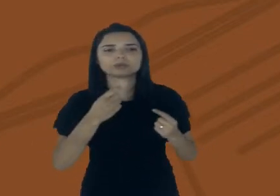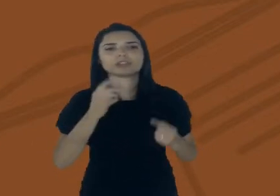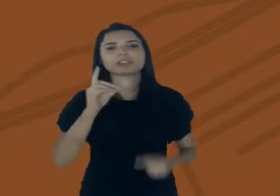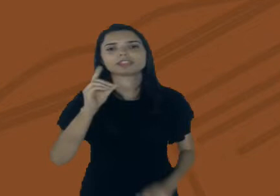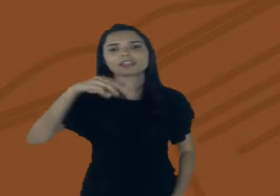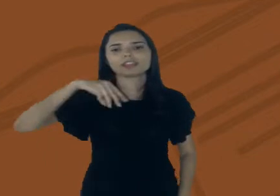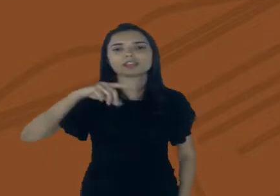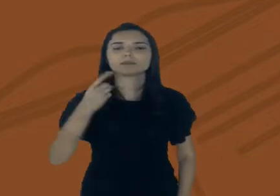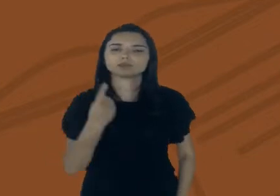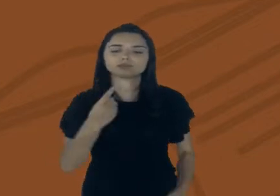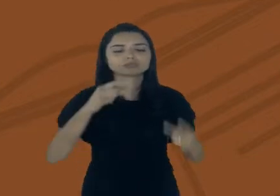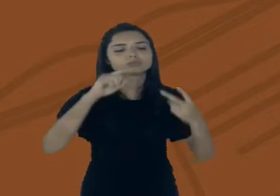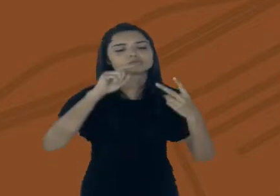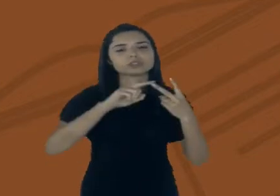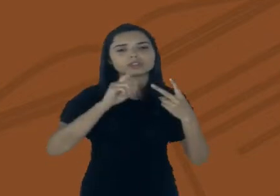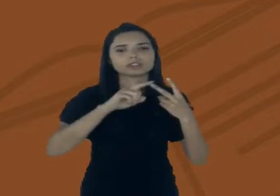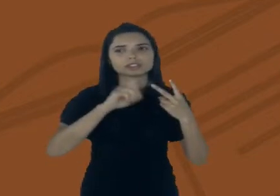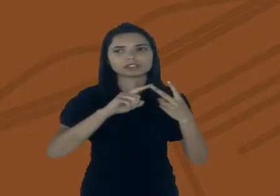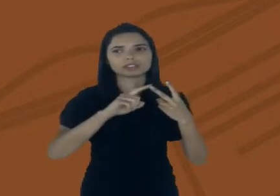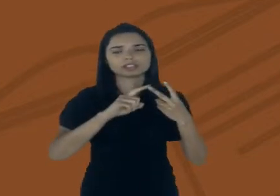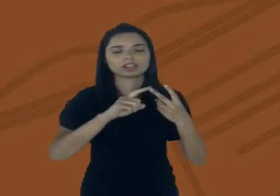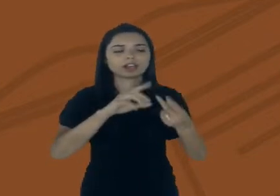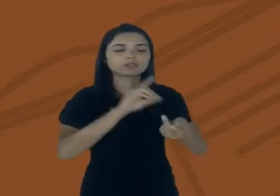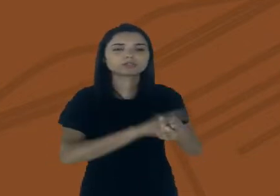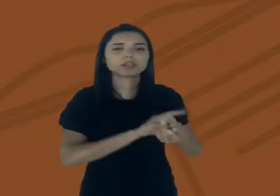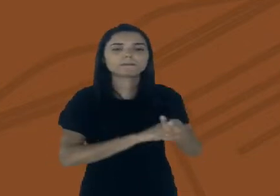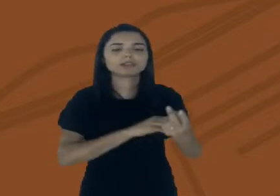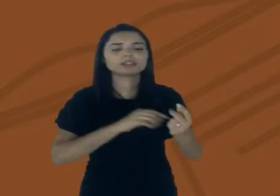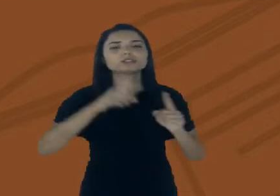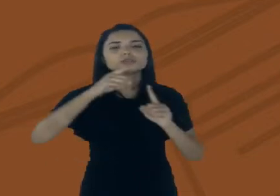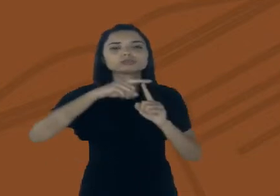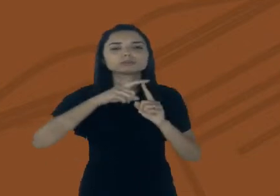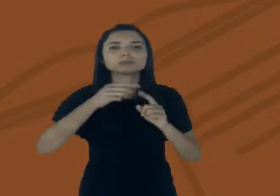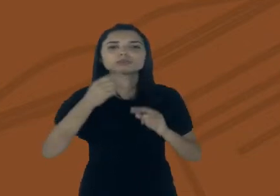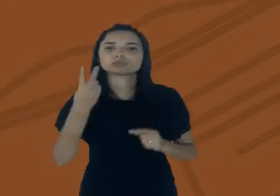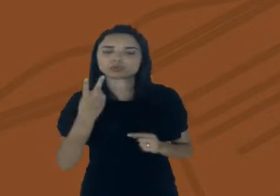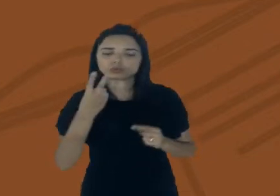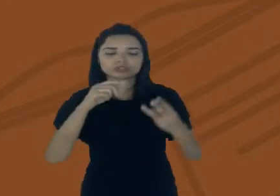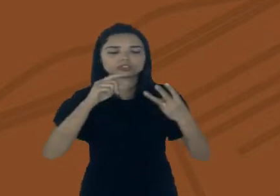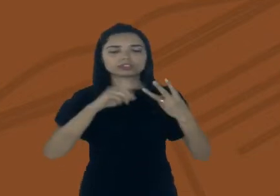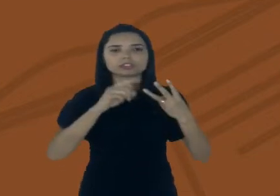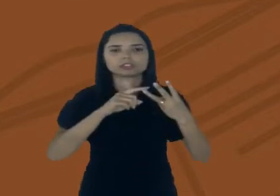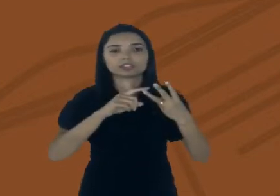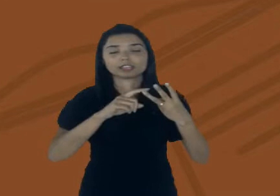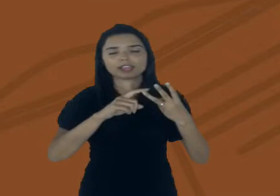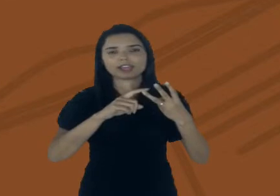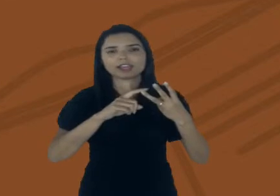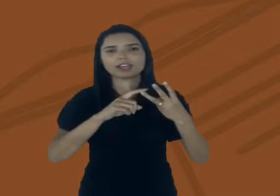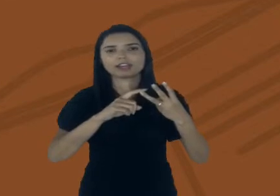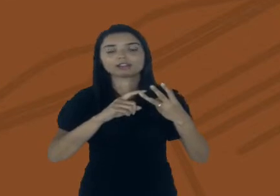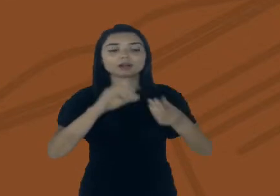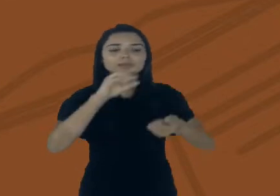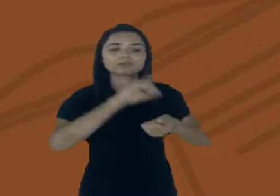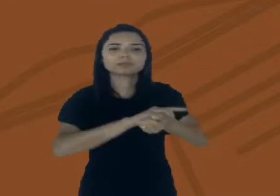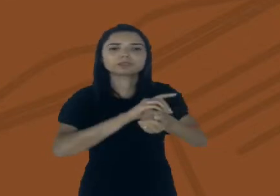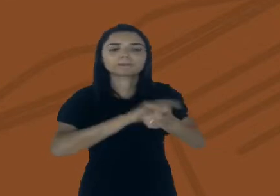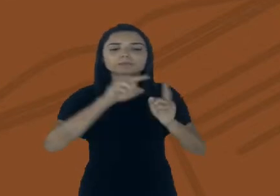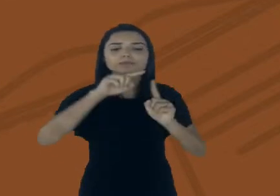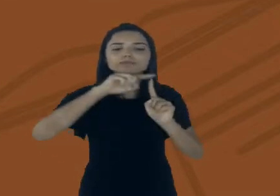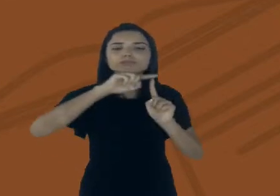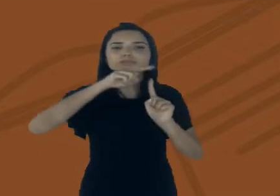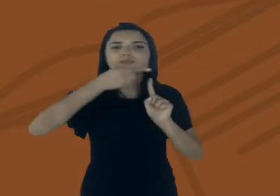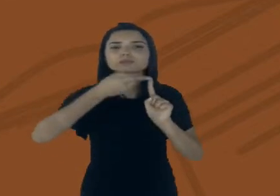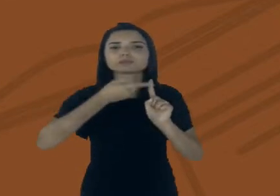DM1, a diabetes mellitus tipo 2, que é a DM2, e a diabetes gestacional. Isso mesmo,